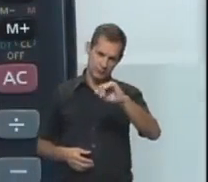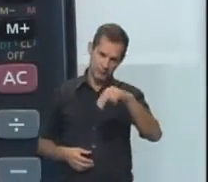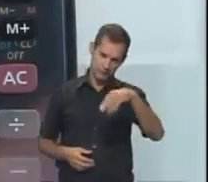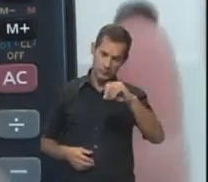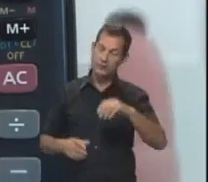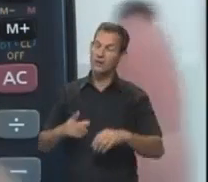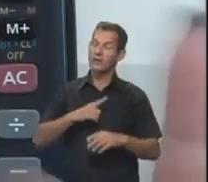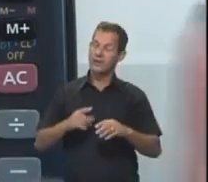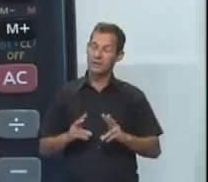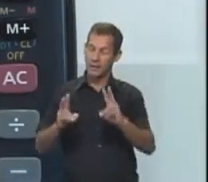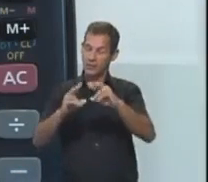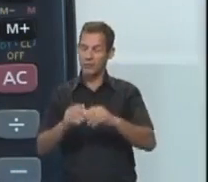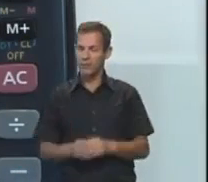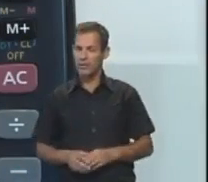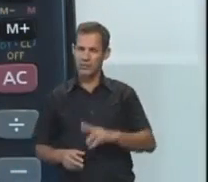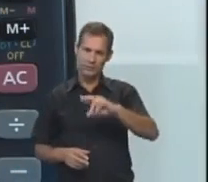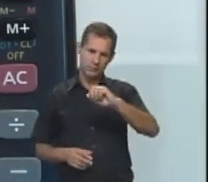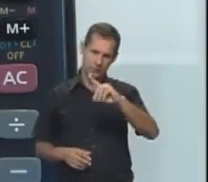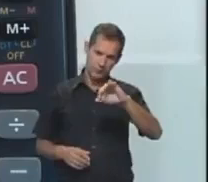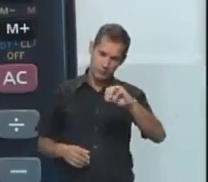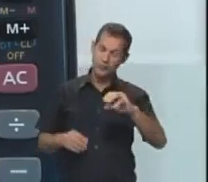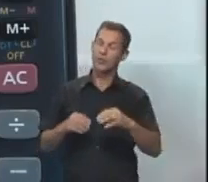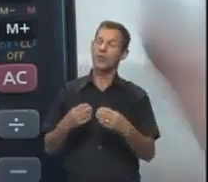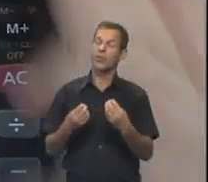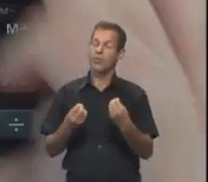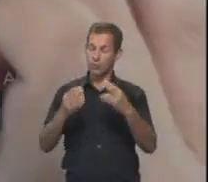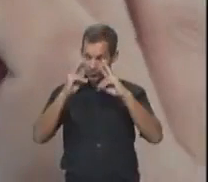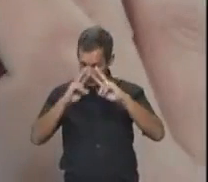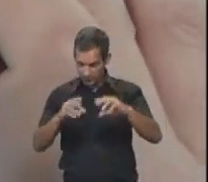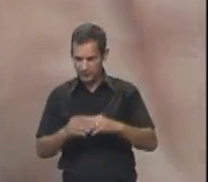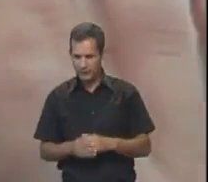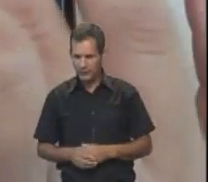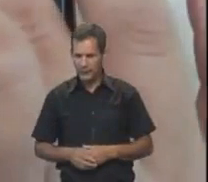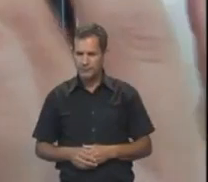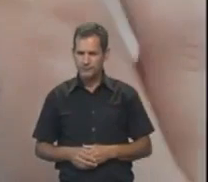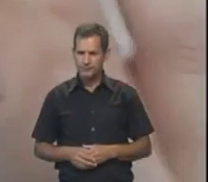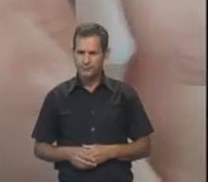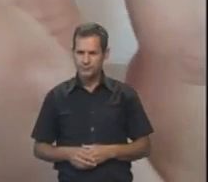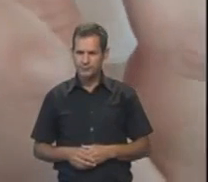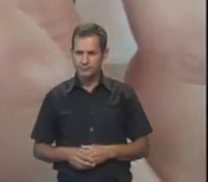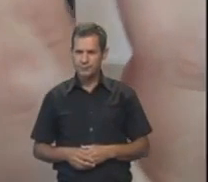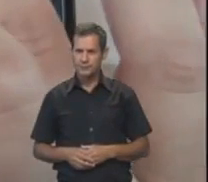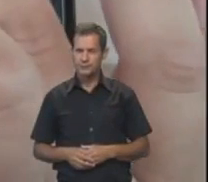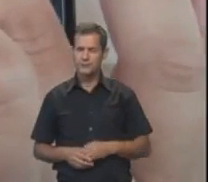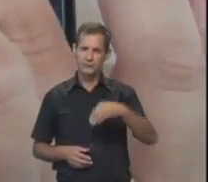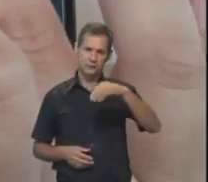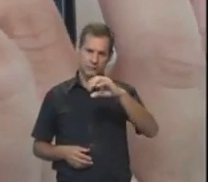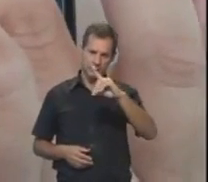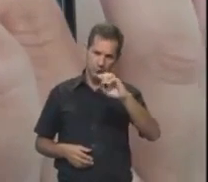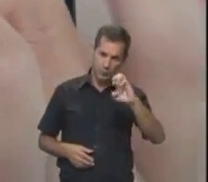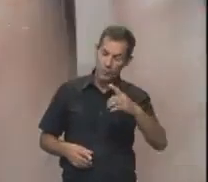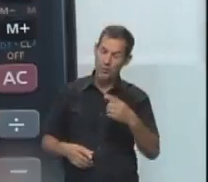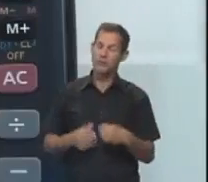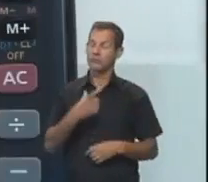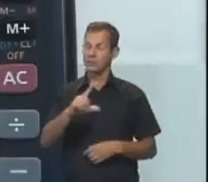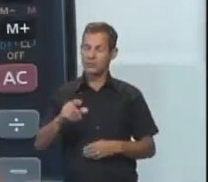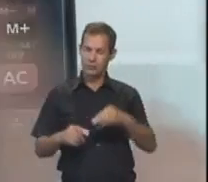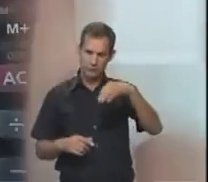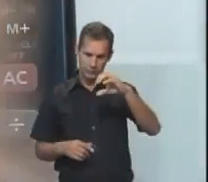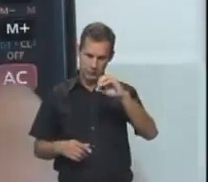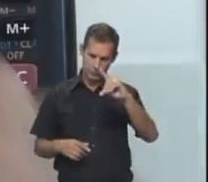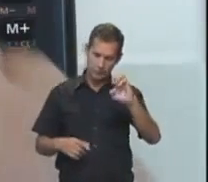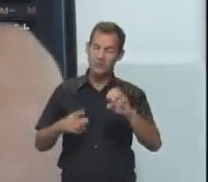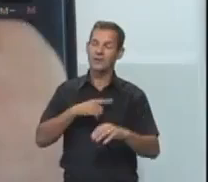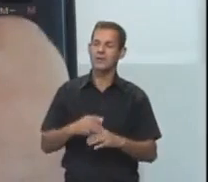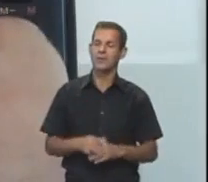dar o valor do ângulo em radiano. Como que você observa isso? Você vem aqui em mod, mais uma vez, e